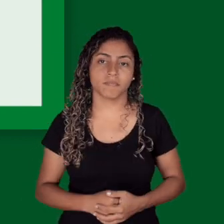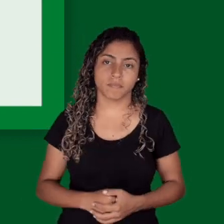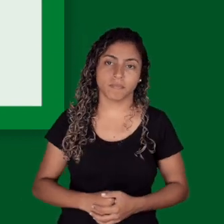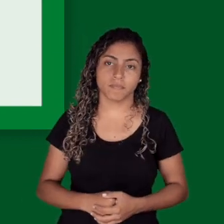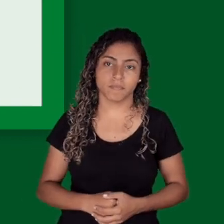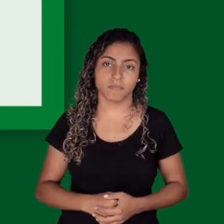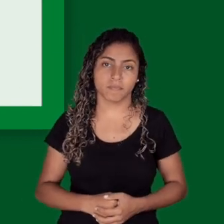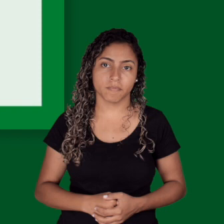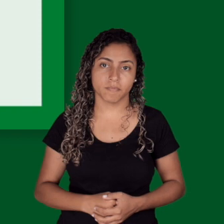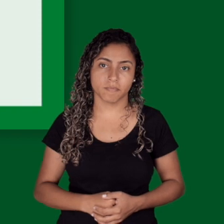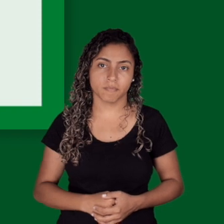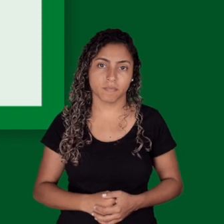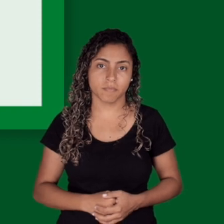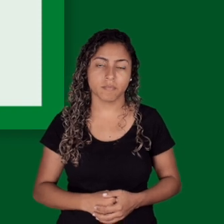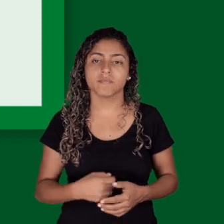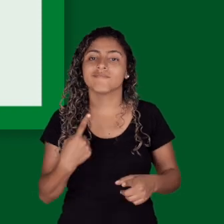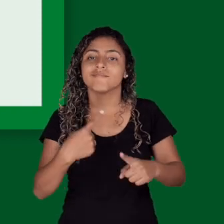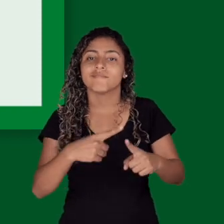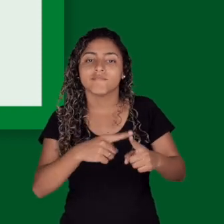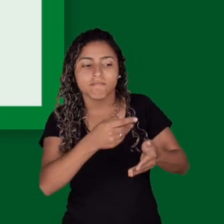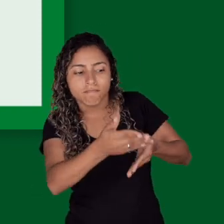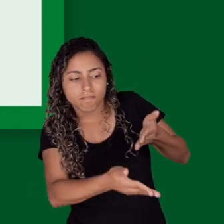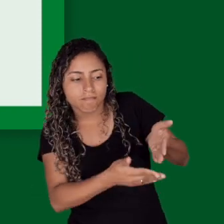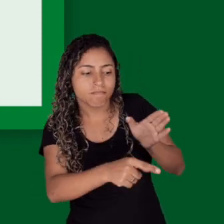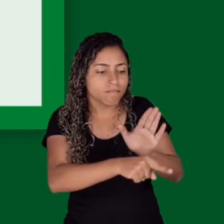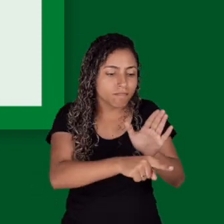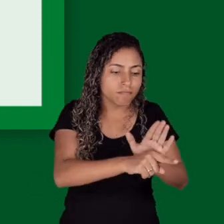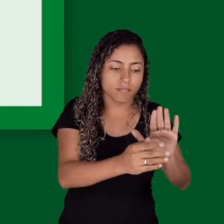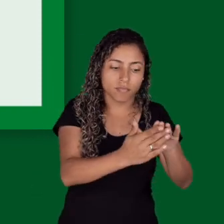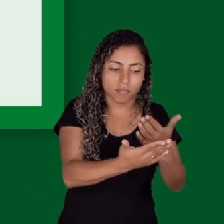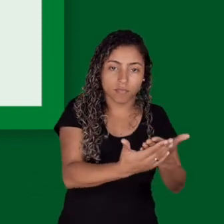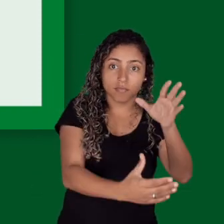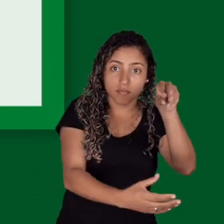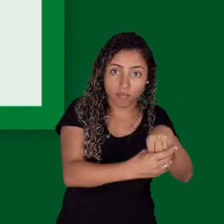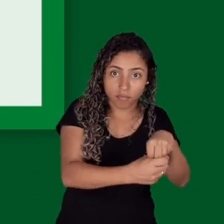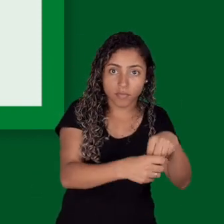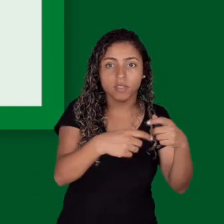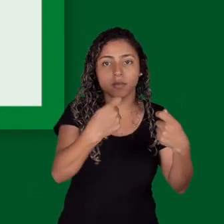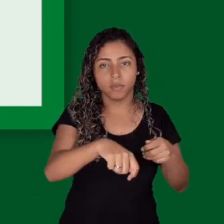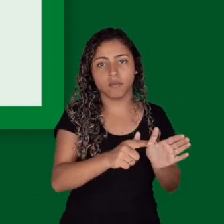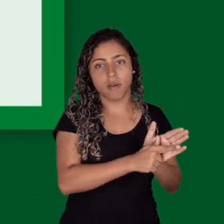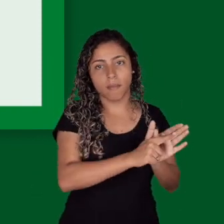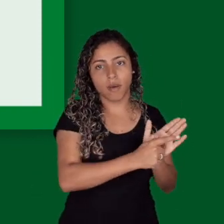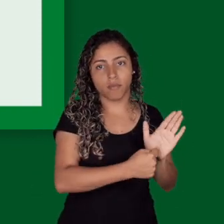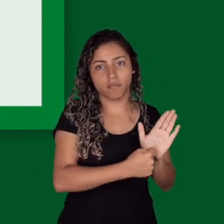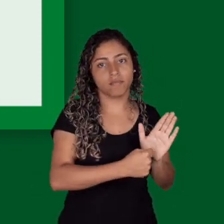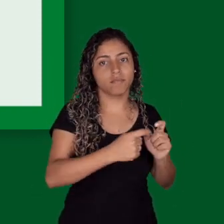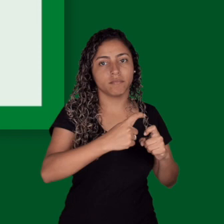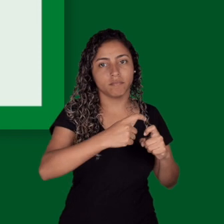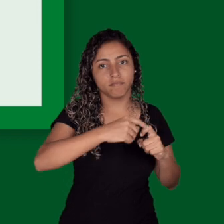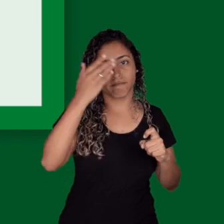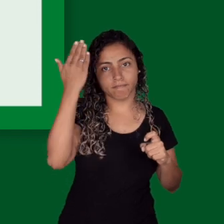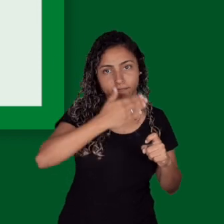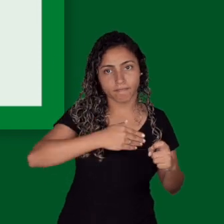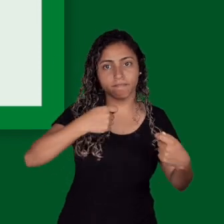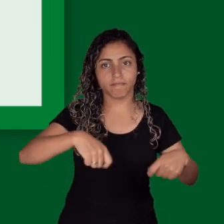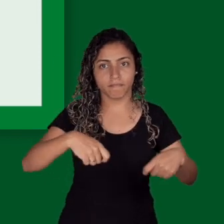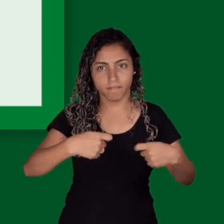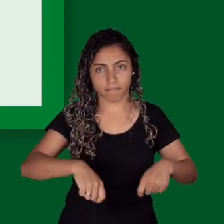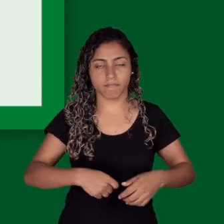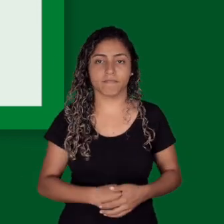Porque para ter o correto manejo desse aluno dentro do ambiente escolar, a gente precisa de um diagnóstico. O diagnóstico tem que ser por meio de